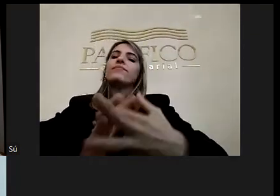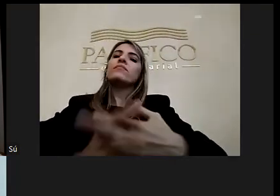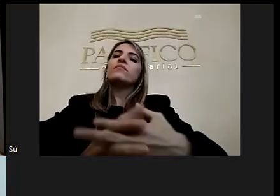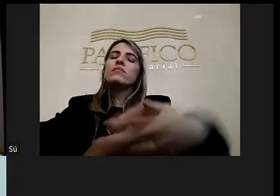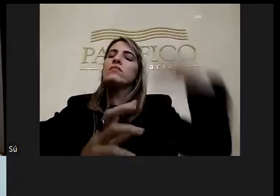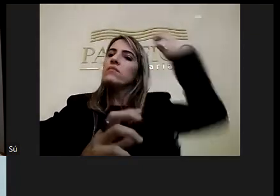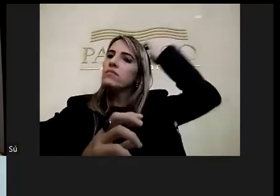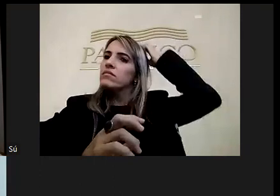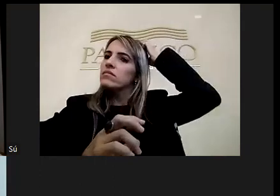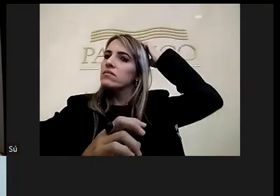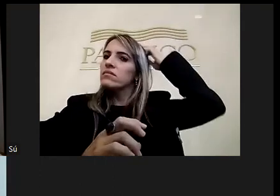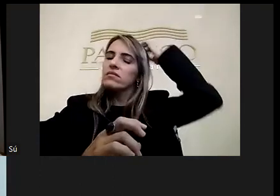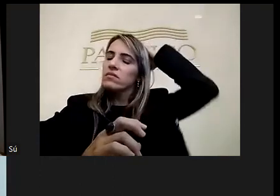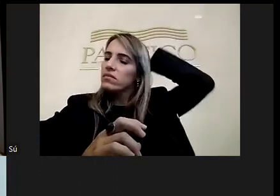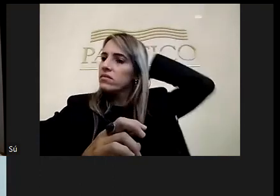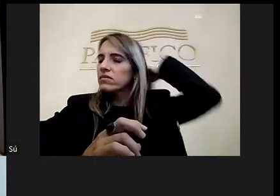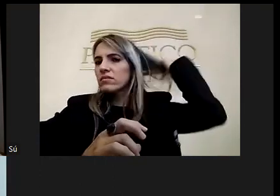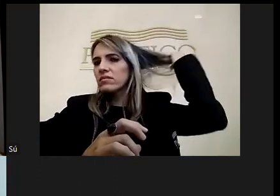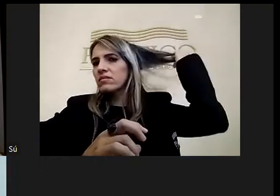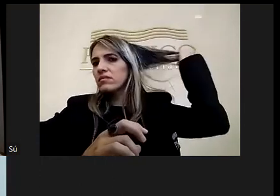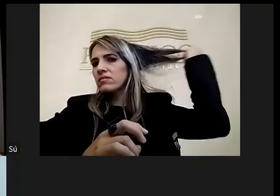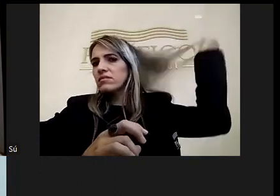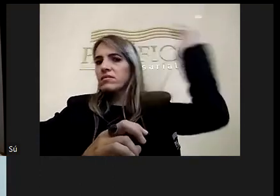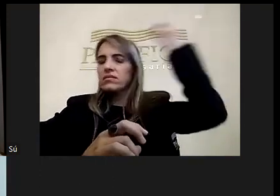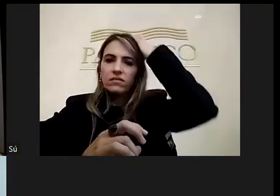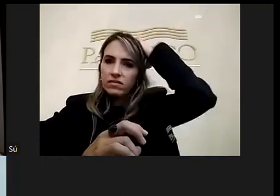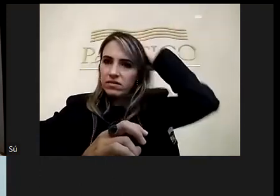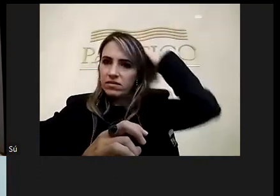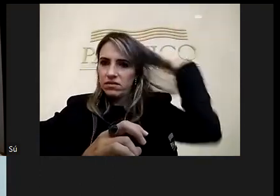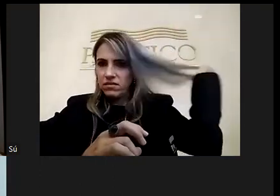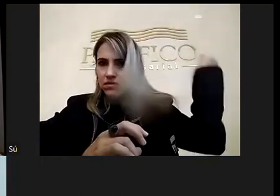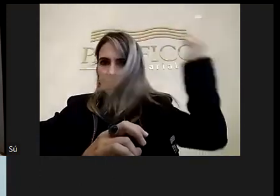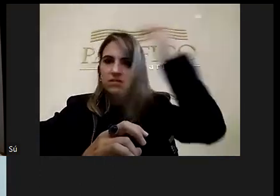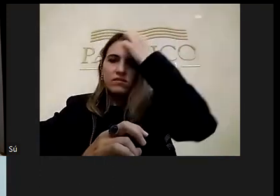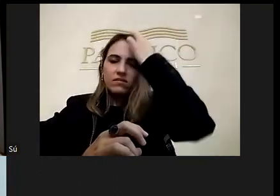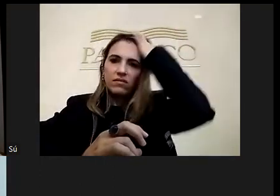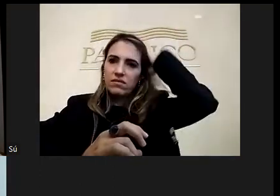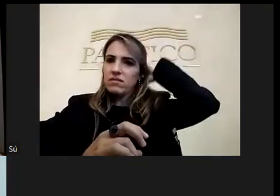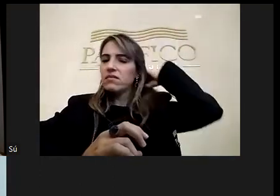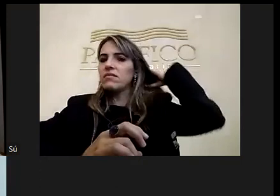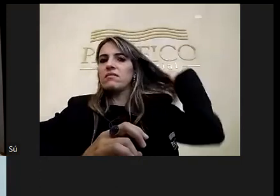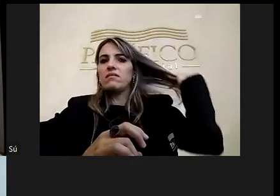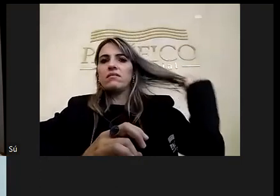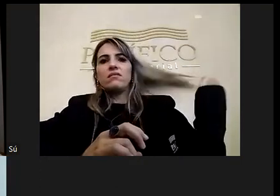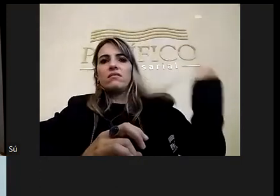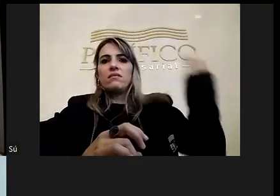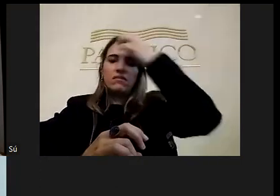quando não houve, não foi saudável, digamos assim, né, Antônio? O que tu me diz?